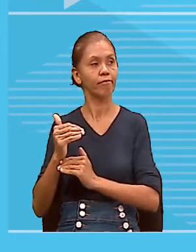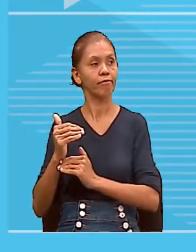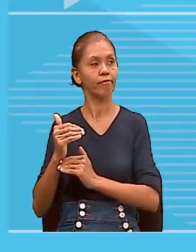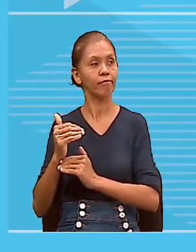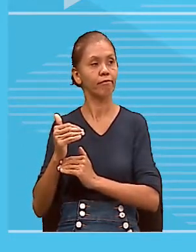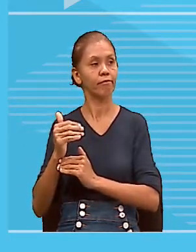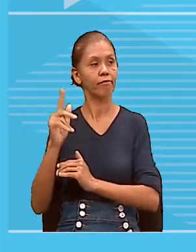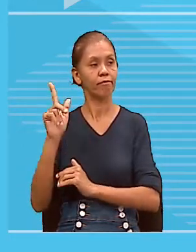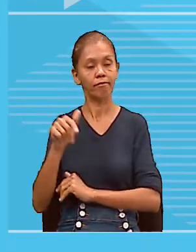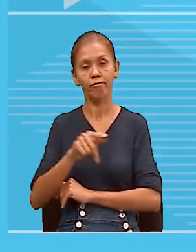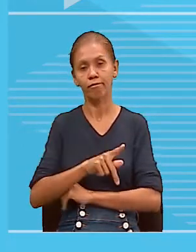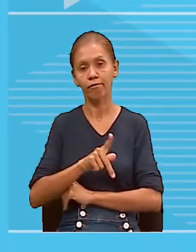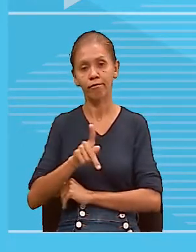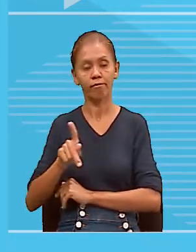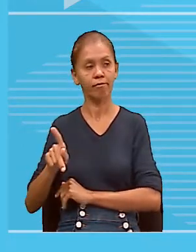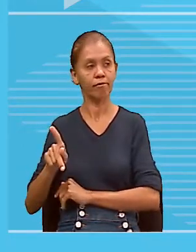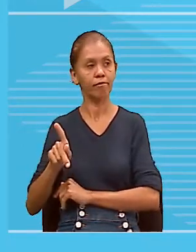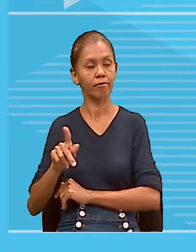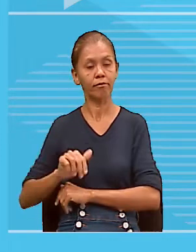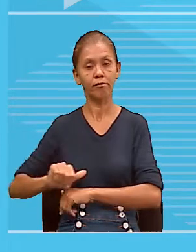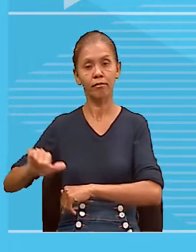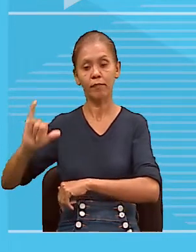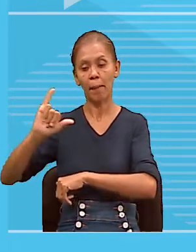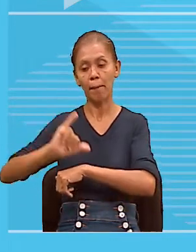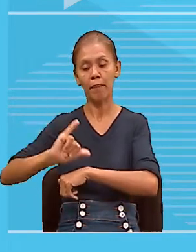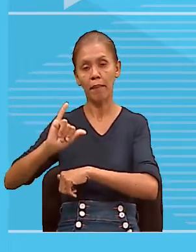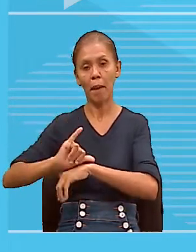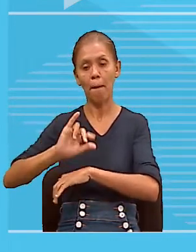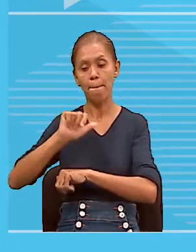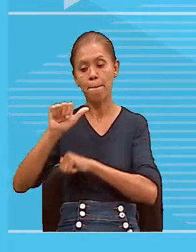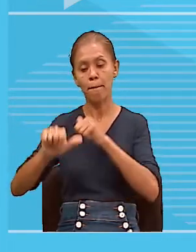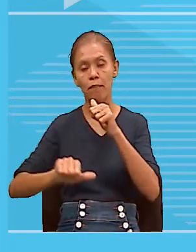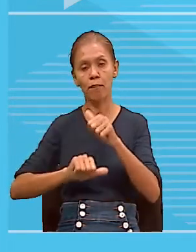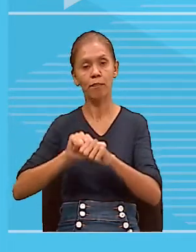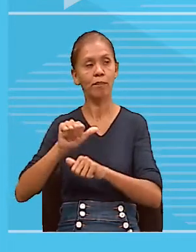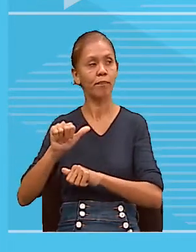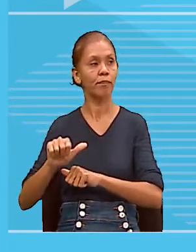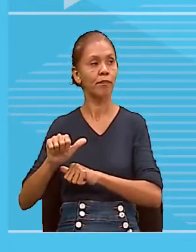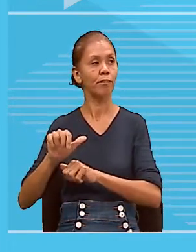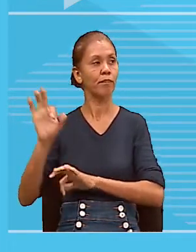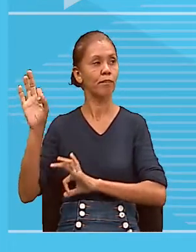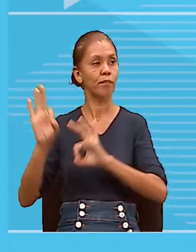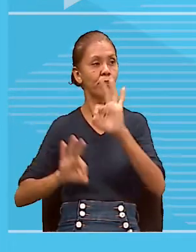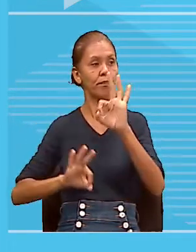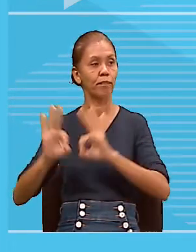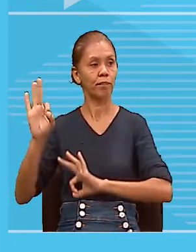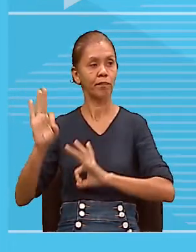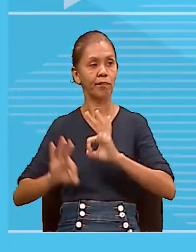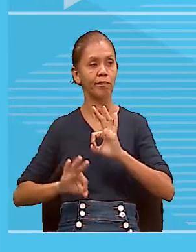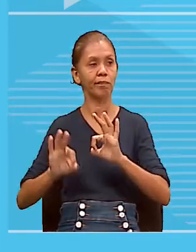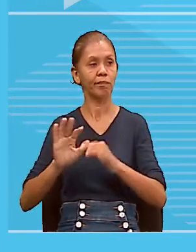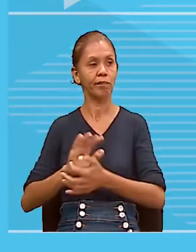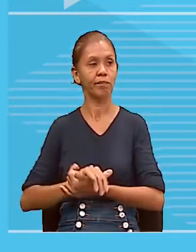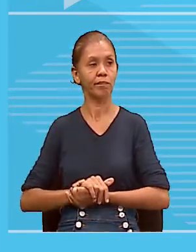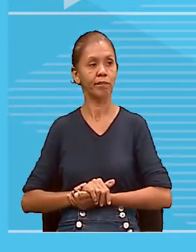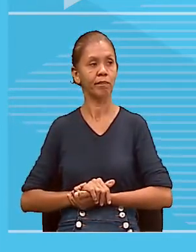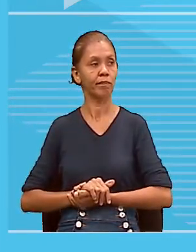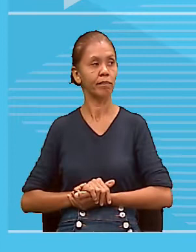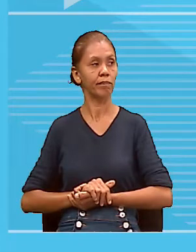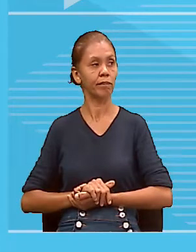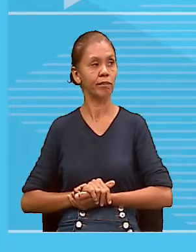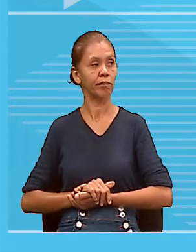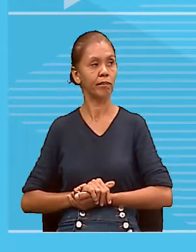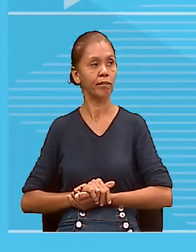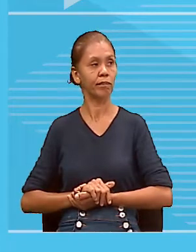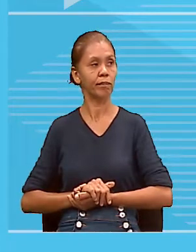claro é o presidente da capital moderna planejada Como o governo dele tinha um planejamento que era